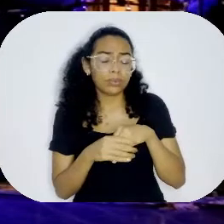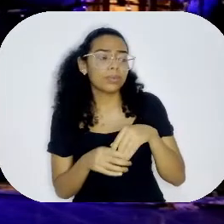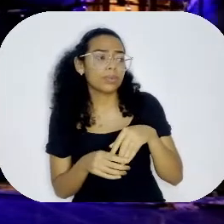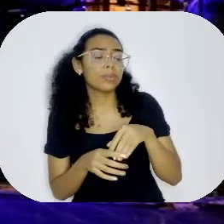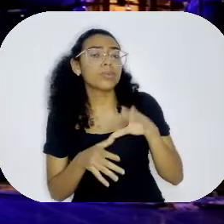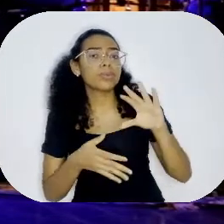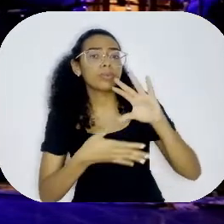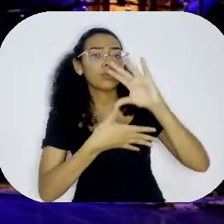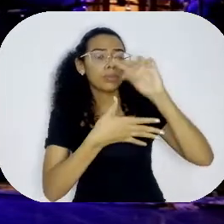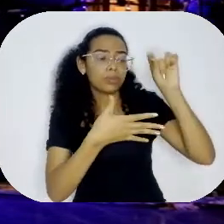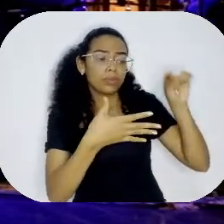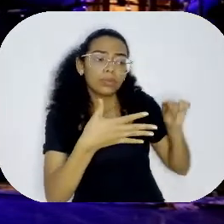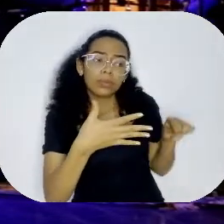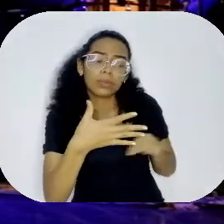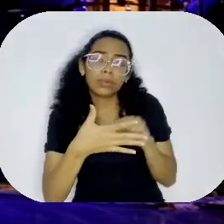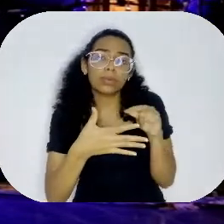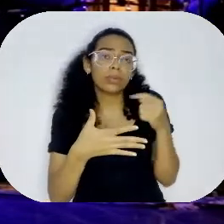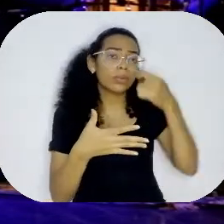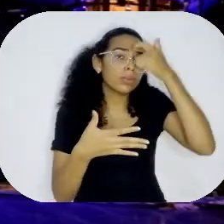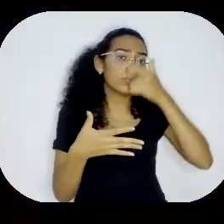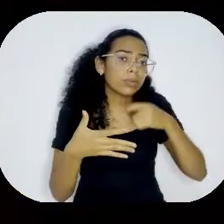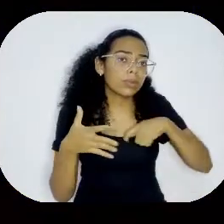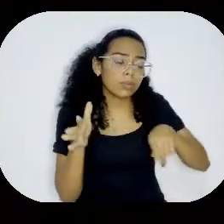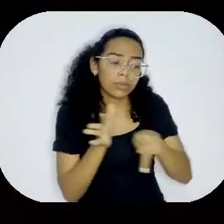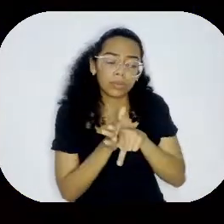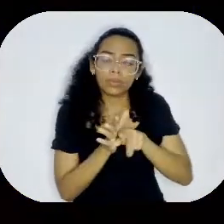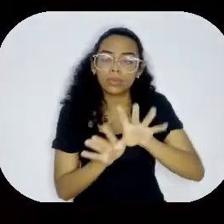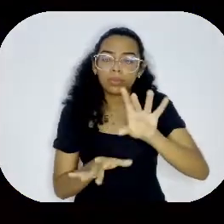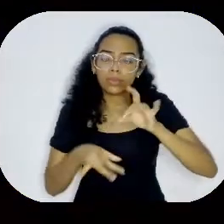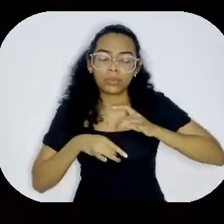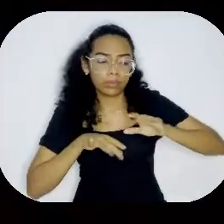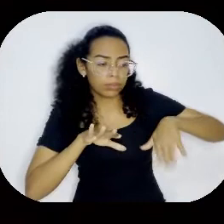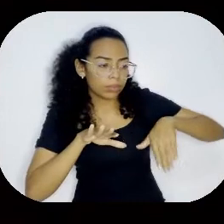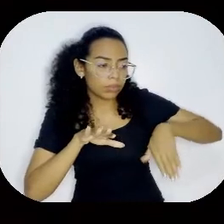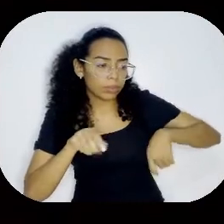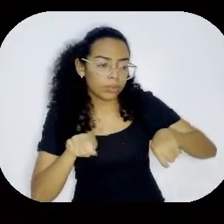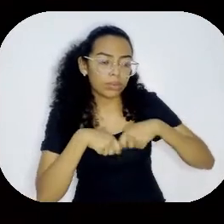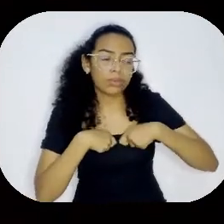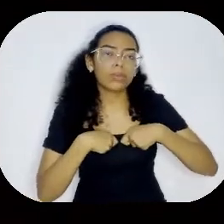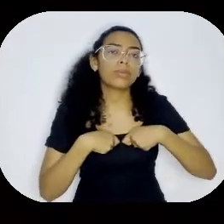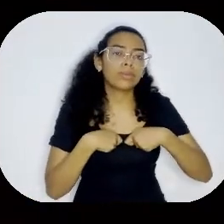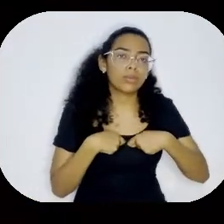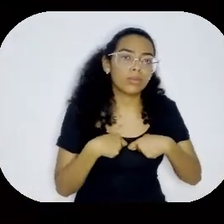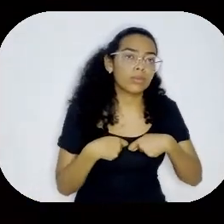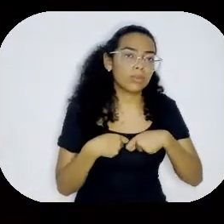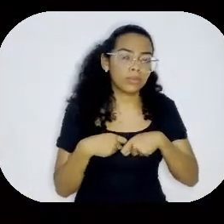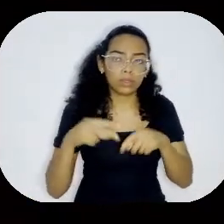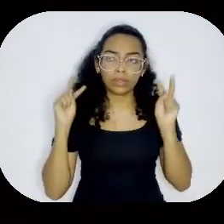revigorasse da dor na geografia do mar que